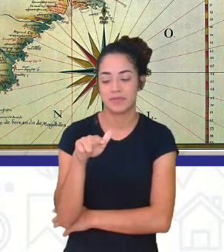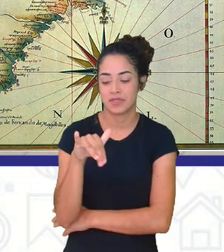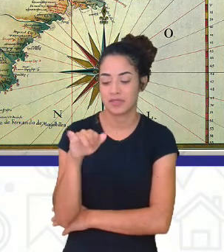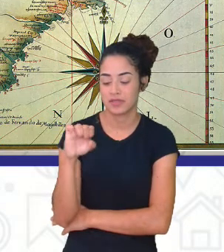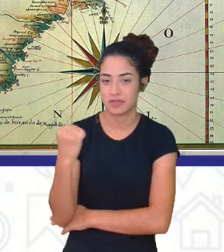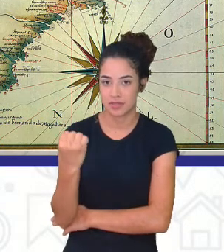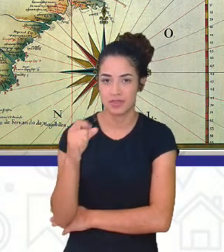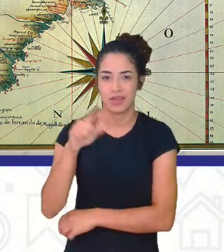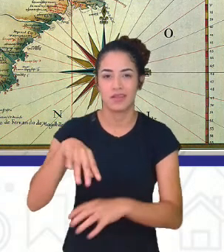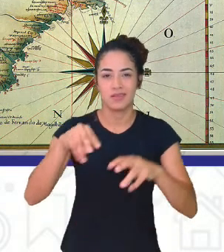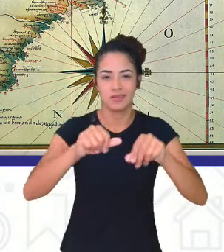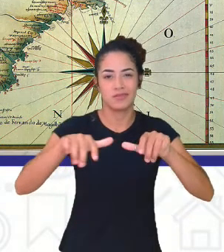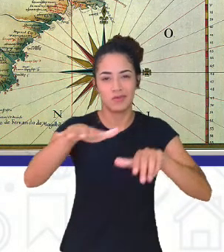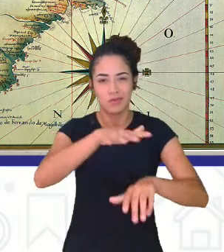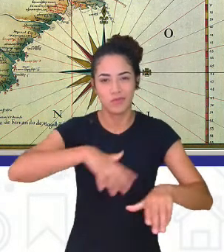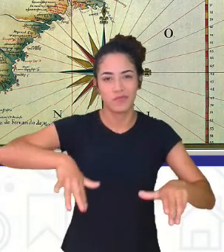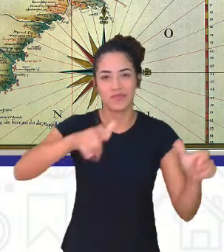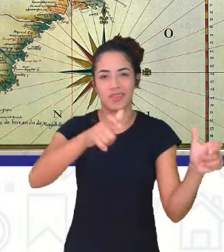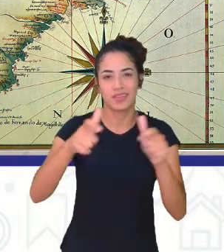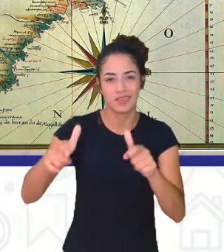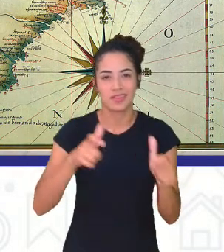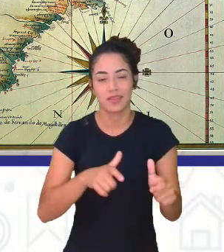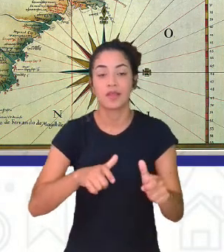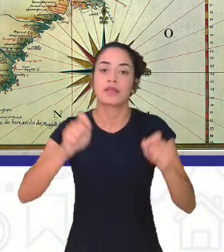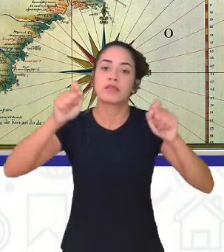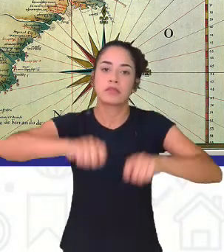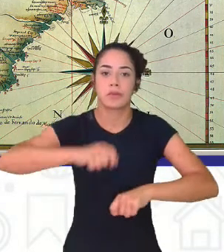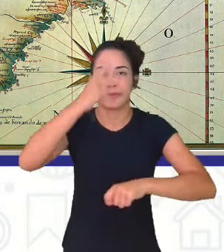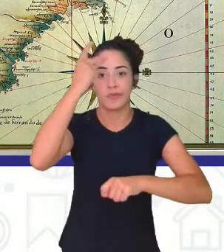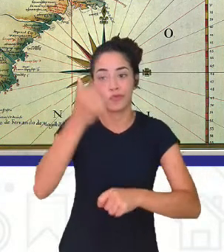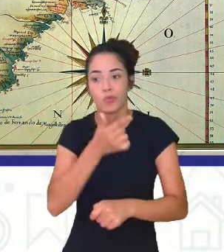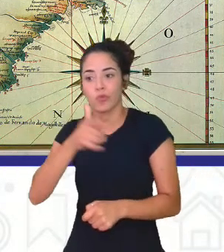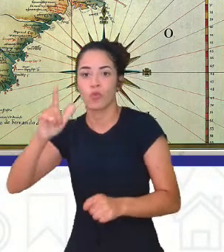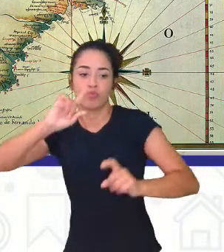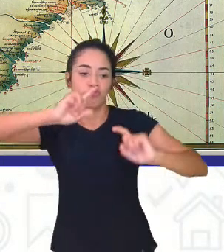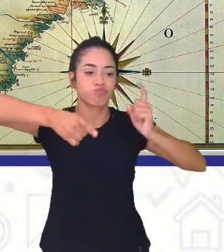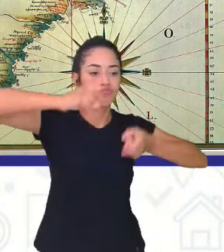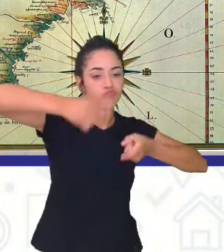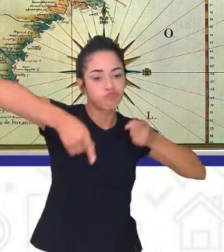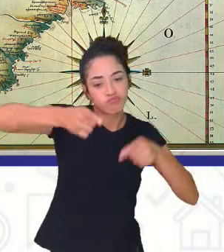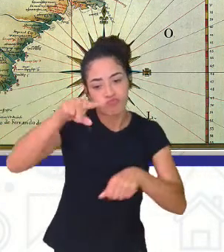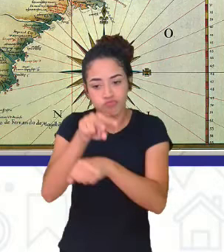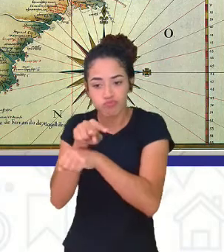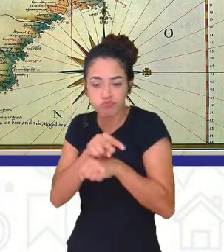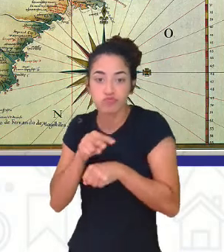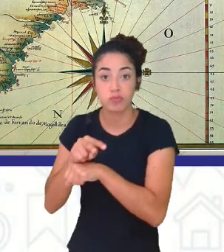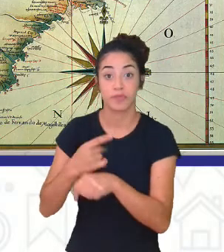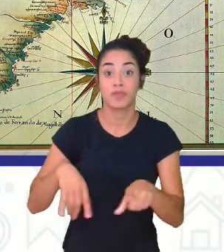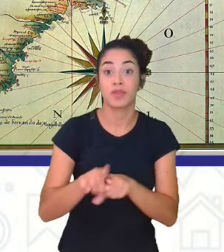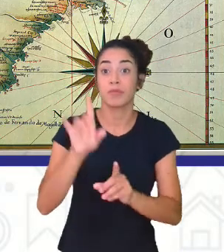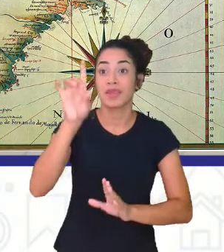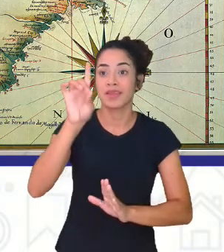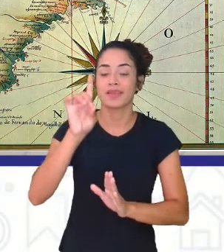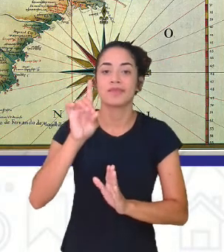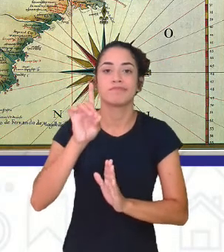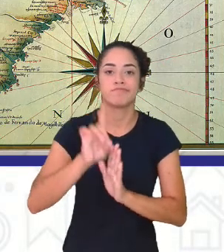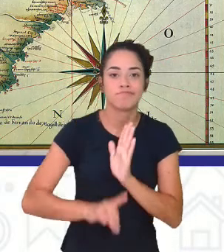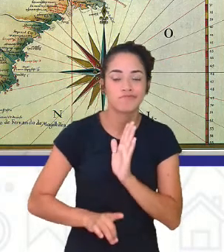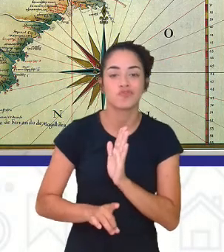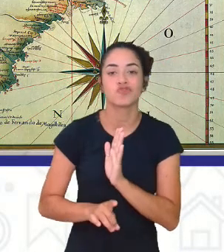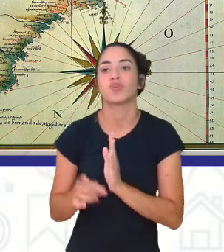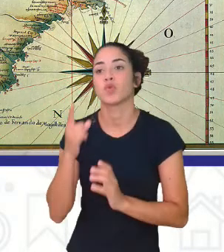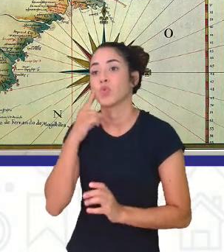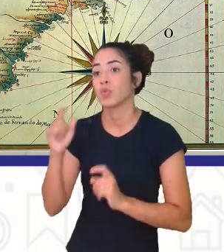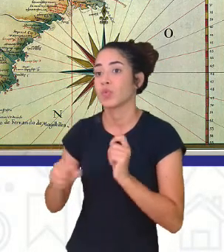que ele podia colocar para outras pessoas administrarem ali em seu nome e entre os deveres né fundar povoados